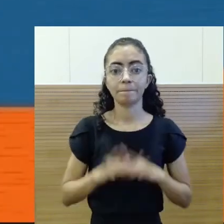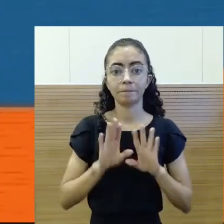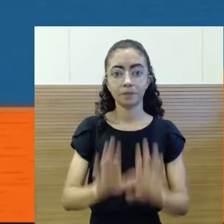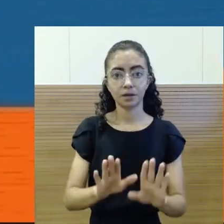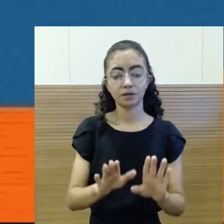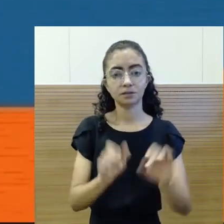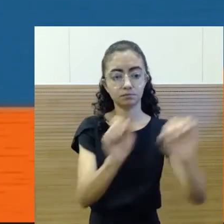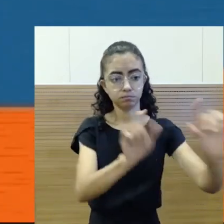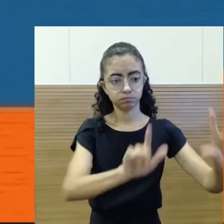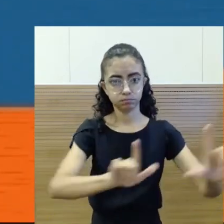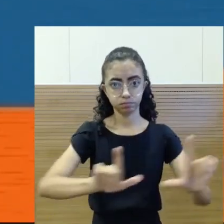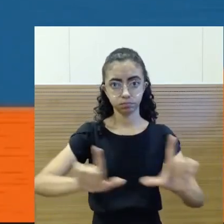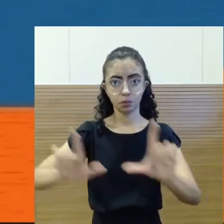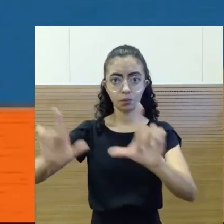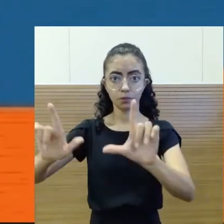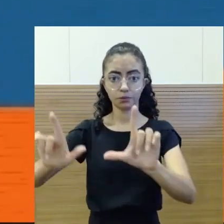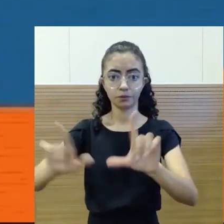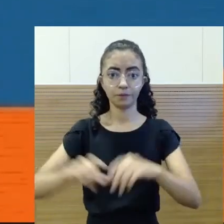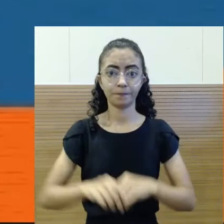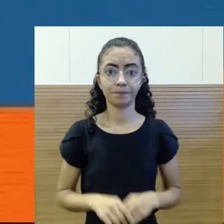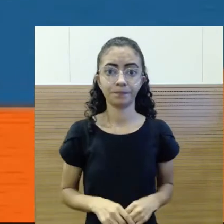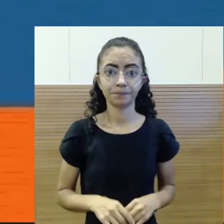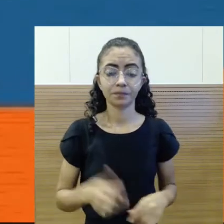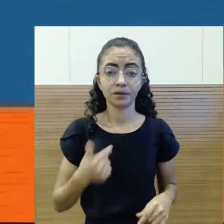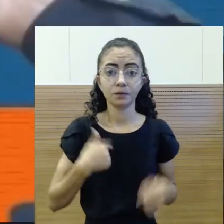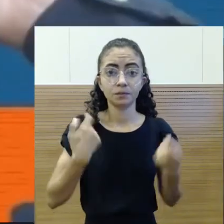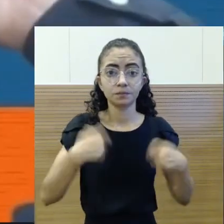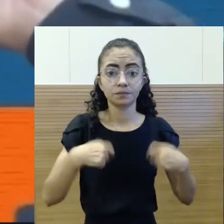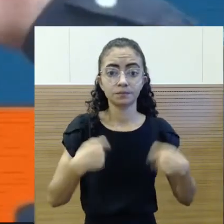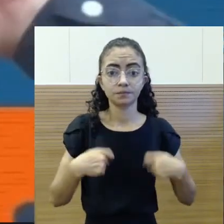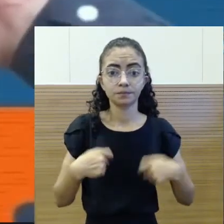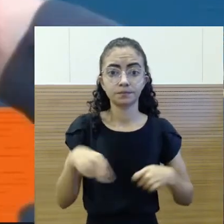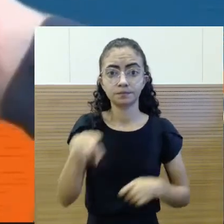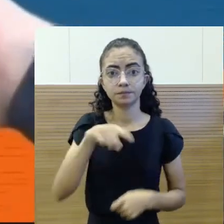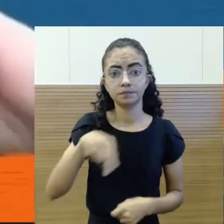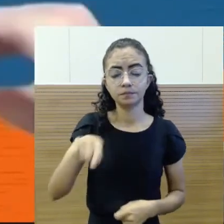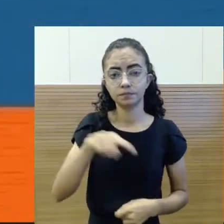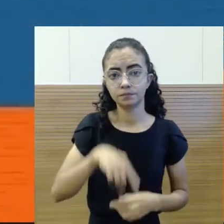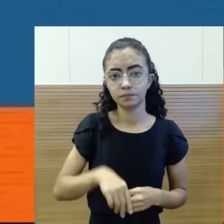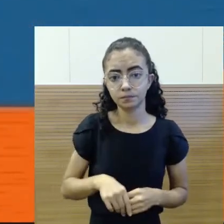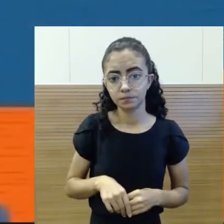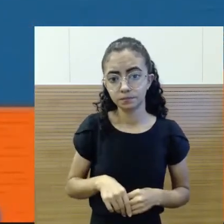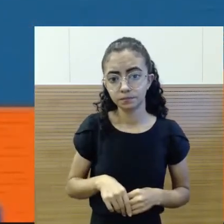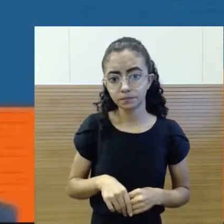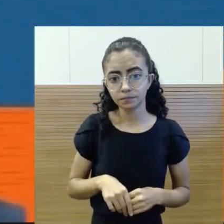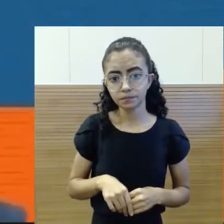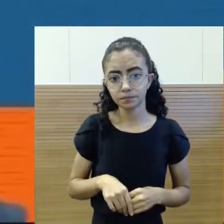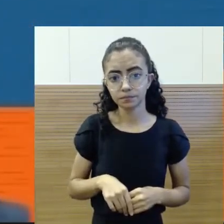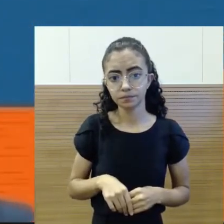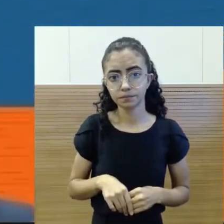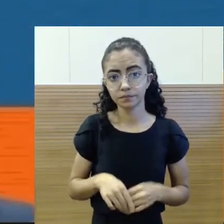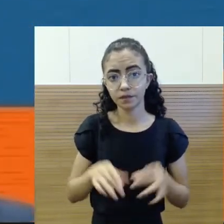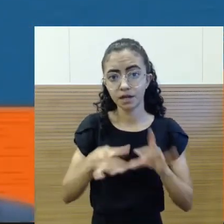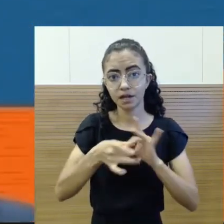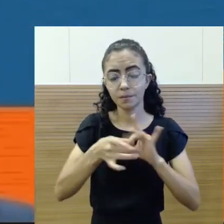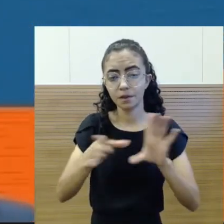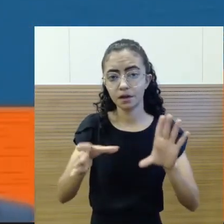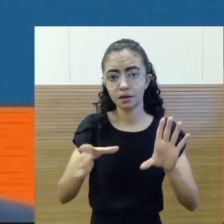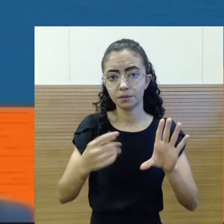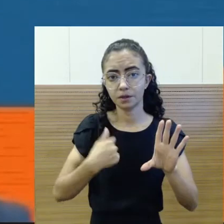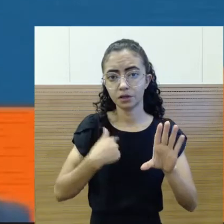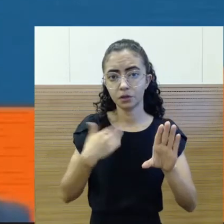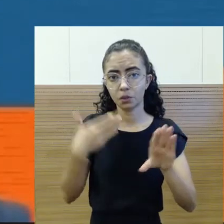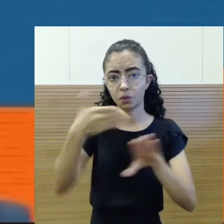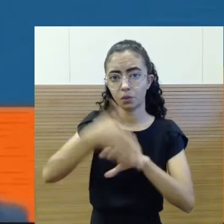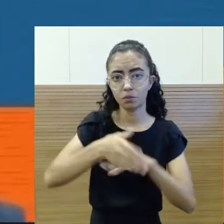compartilhar a minha tela, acho que eu preciso que vocês habilitem para que eu